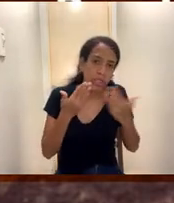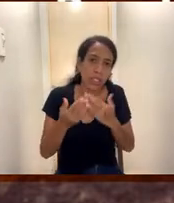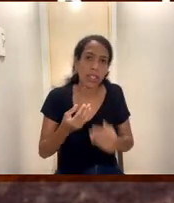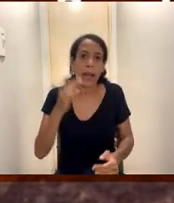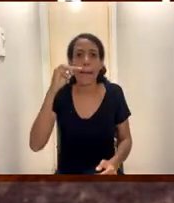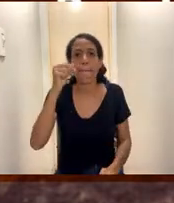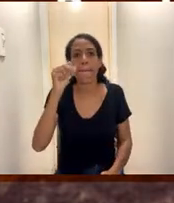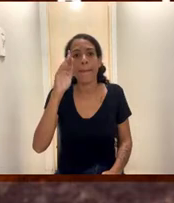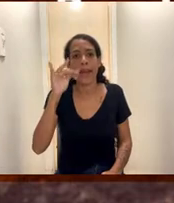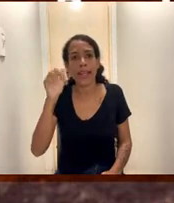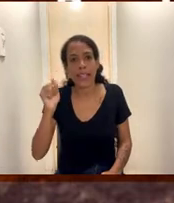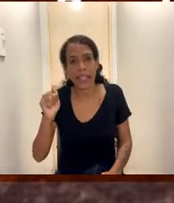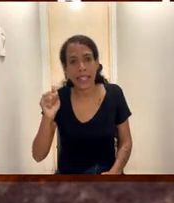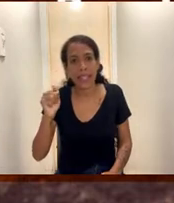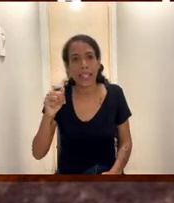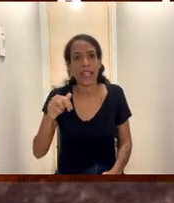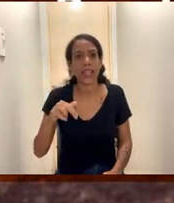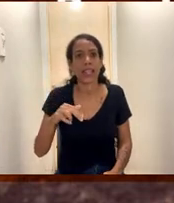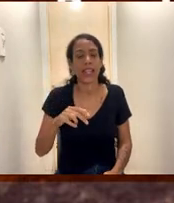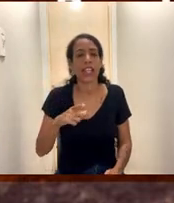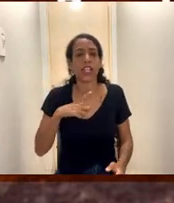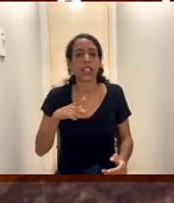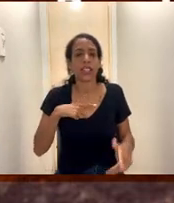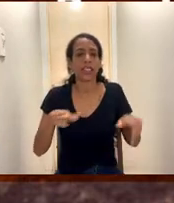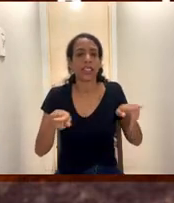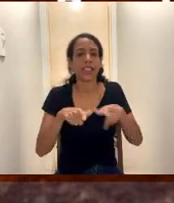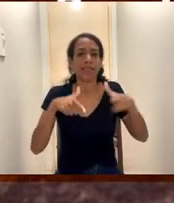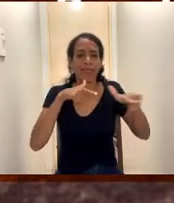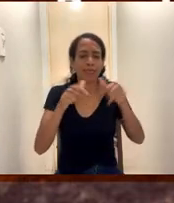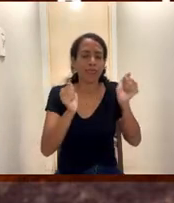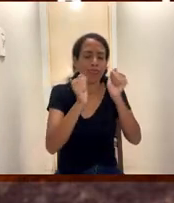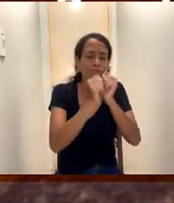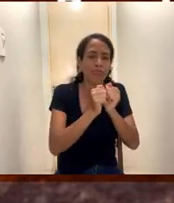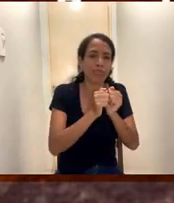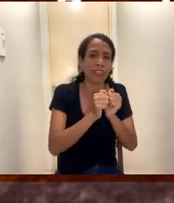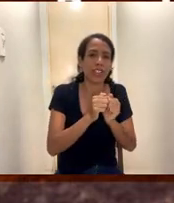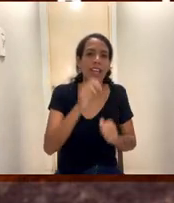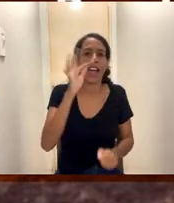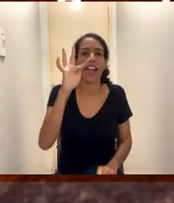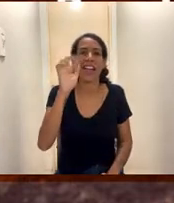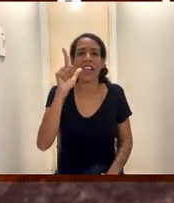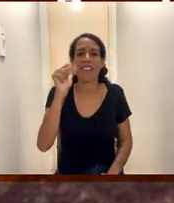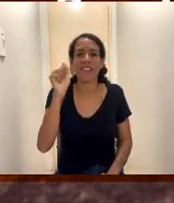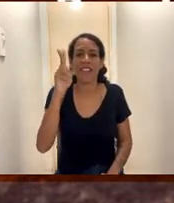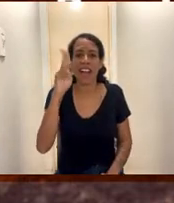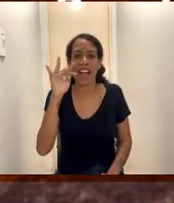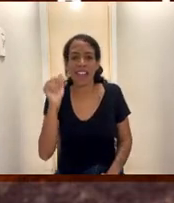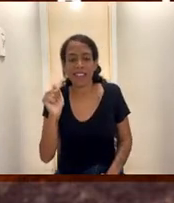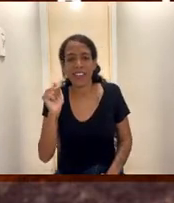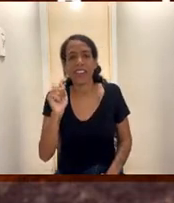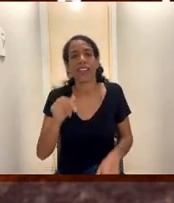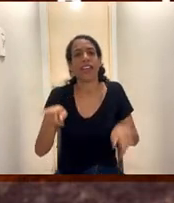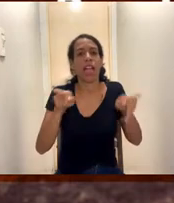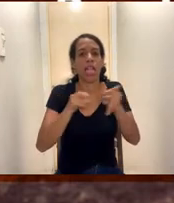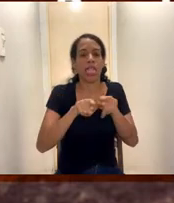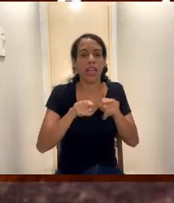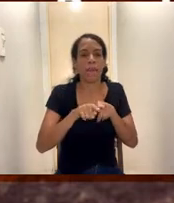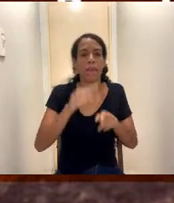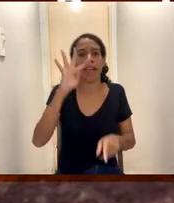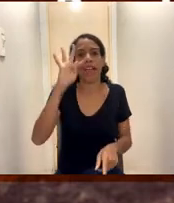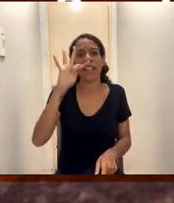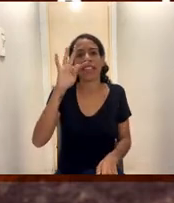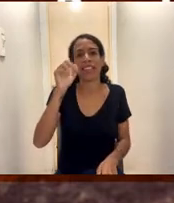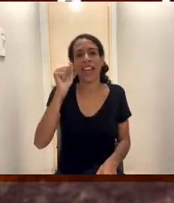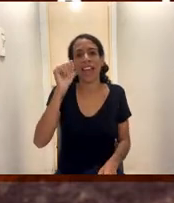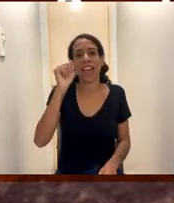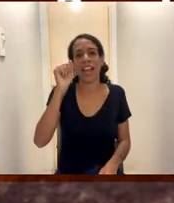Marina Ponivas, minha companheira de plenário, a Flávia de Abreu Lisboa e a Thaís